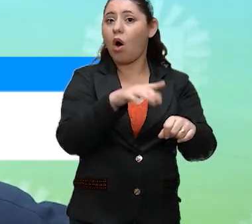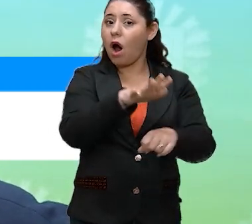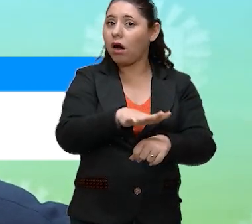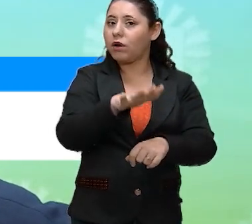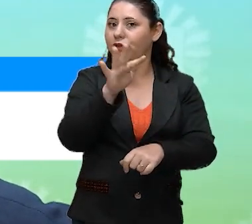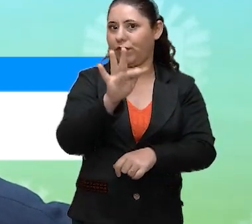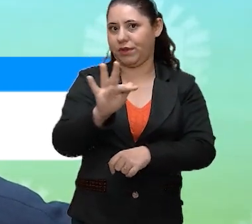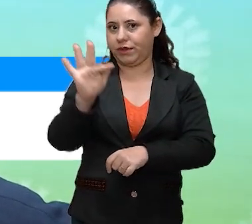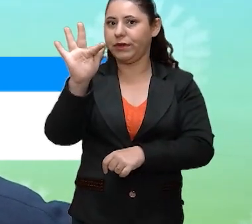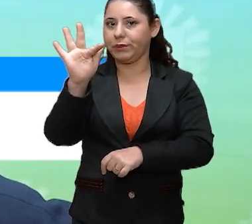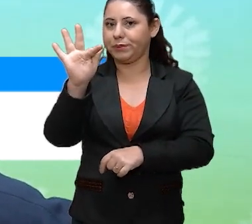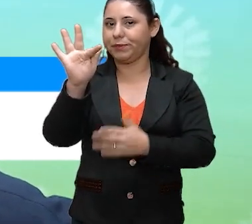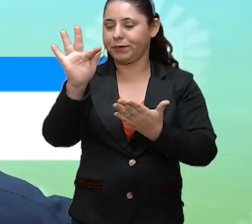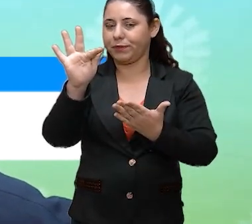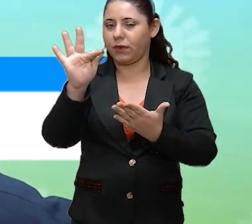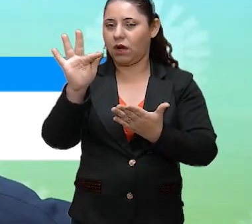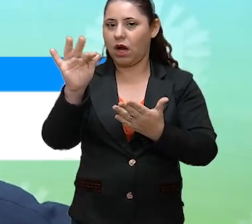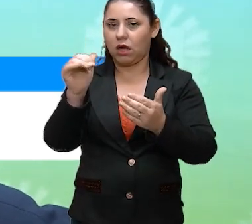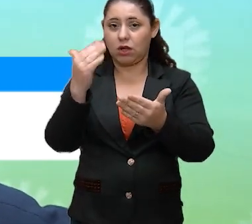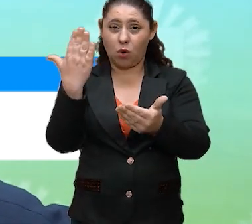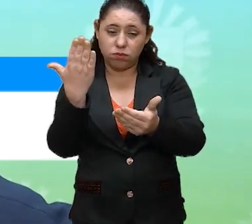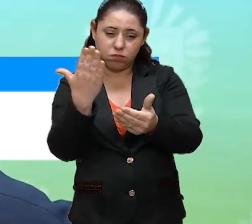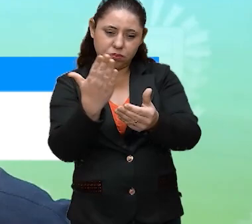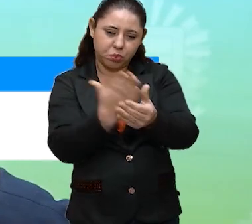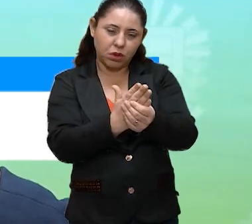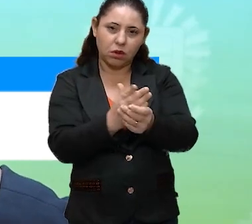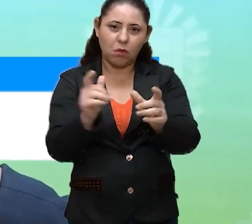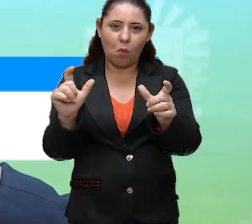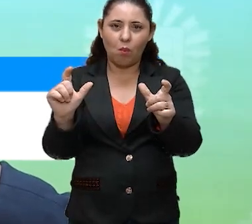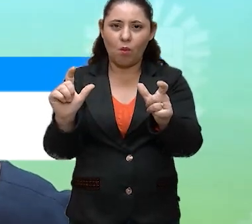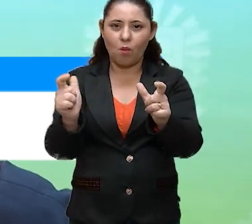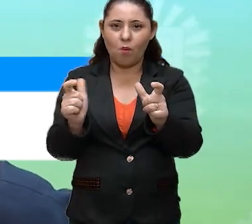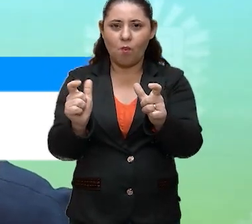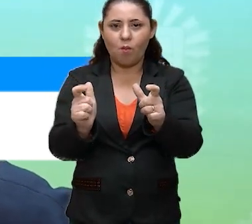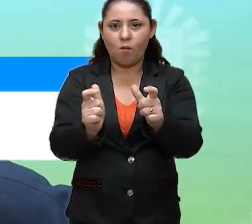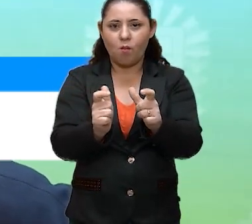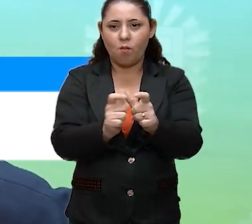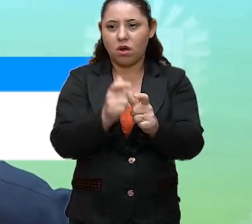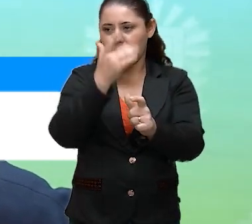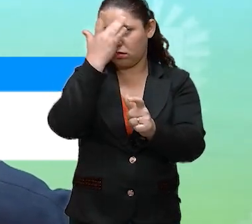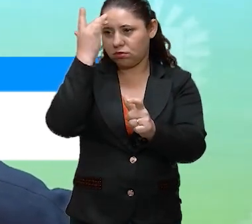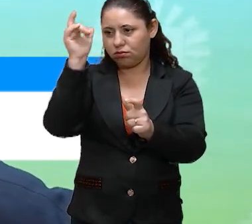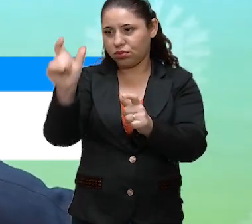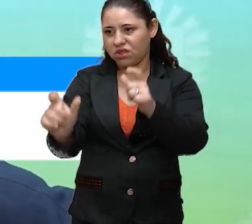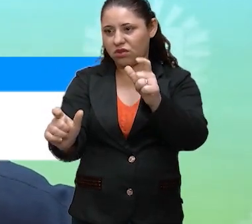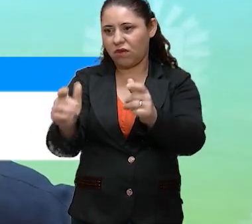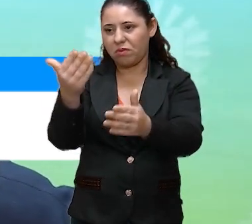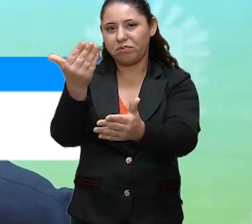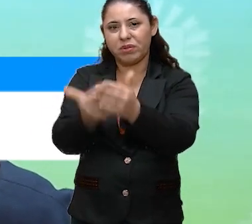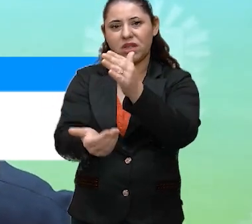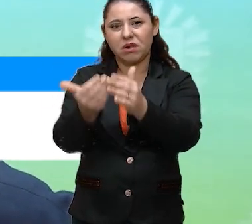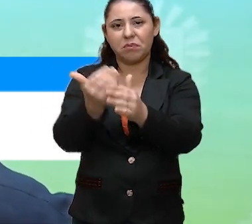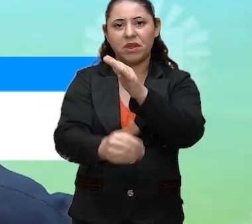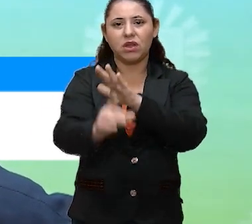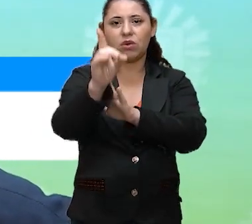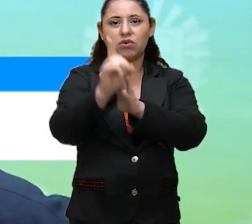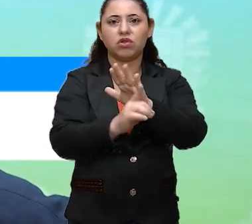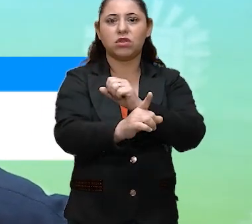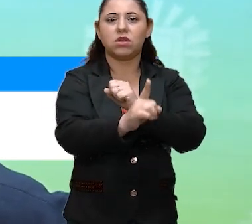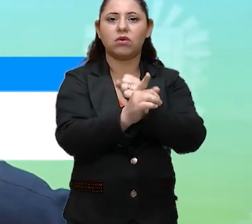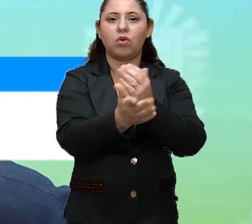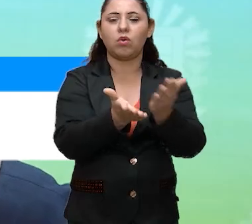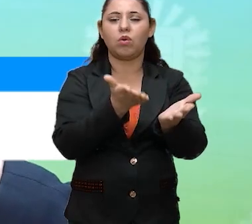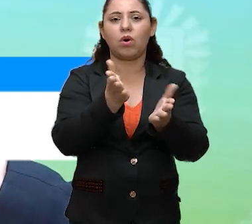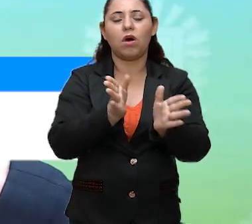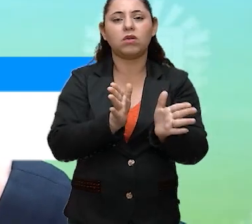federal. Então, essas ações vão minguar e essas pessoas vão perder o direito